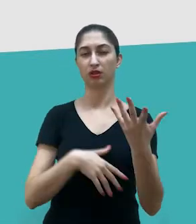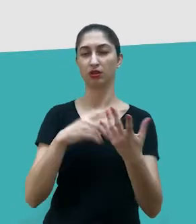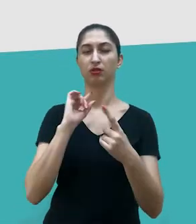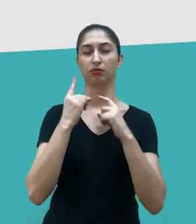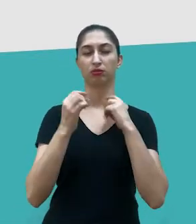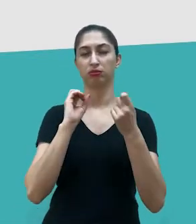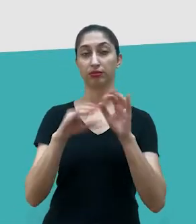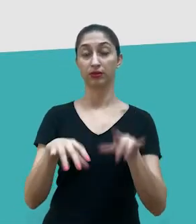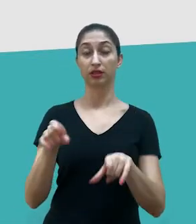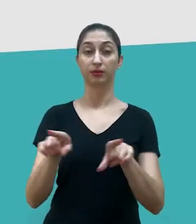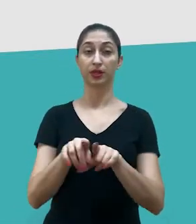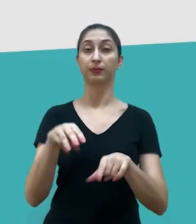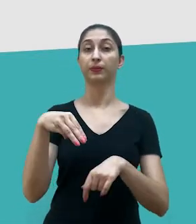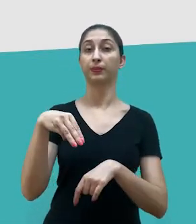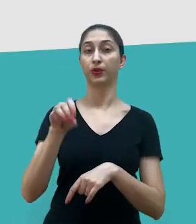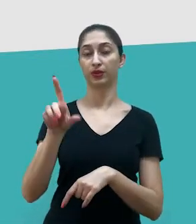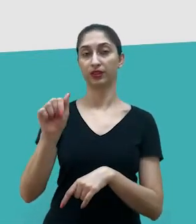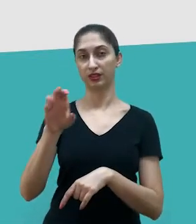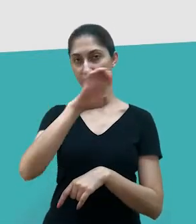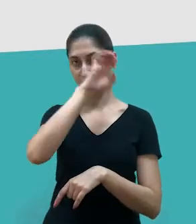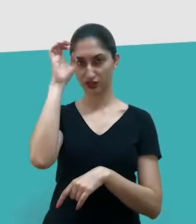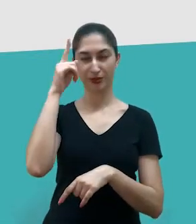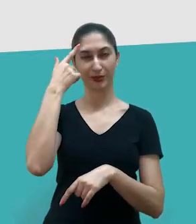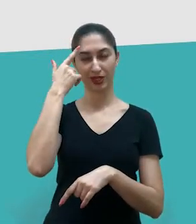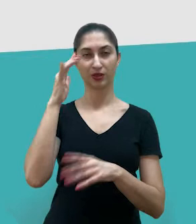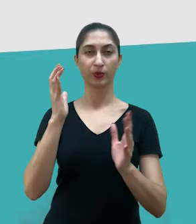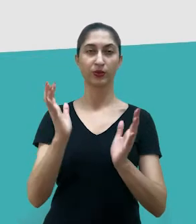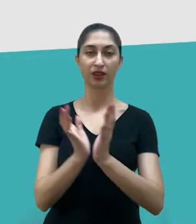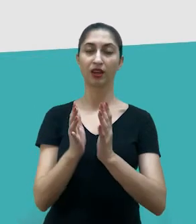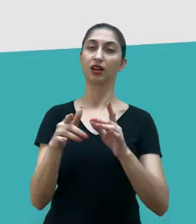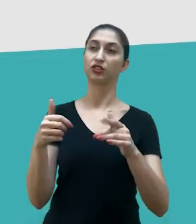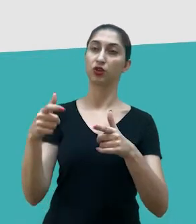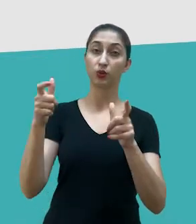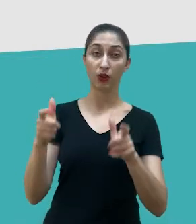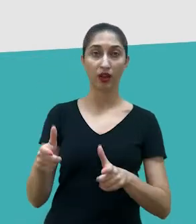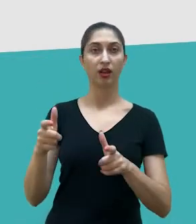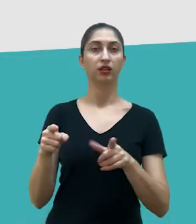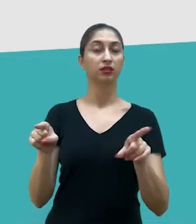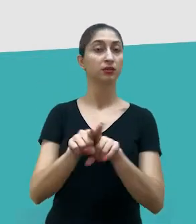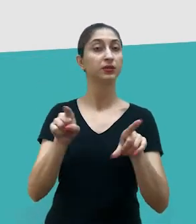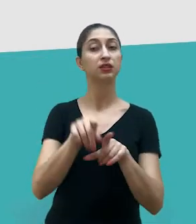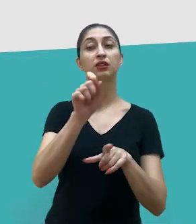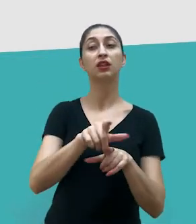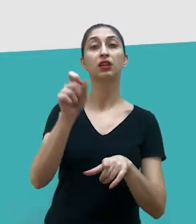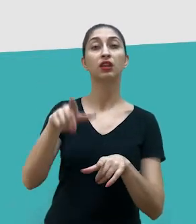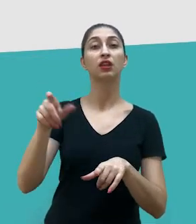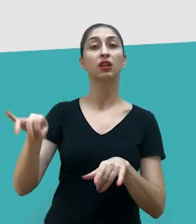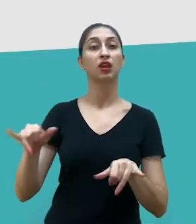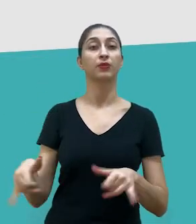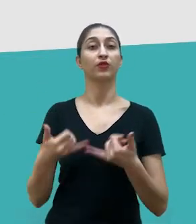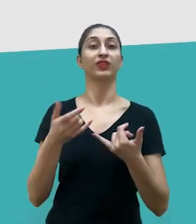vai pensar em questões da comunidade, das localidades e de quem realmente se beneficia na